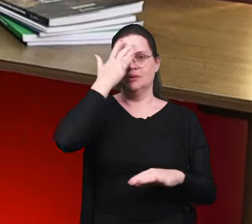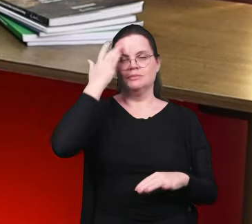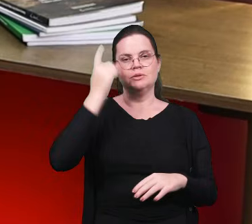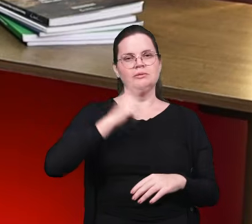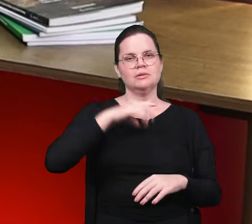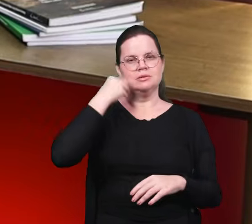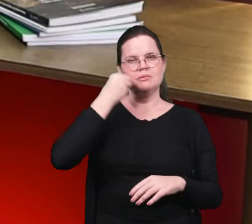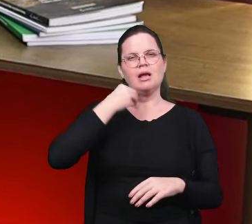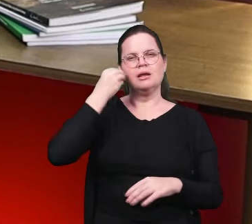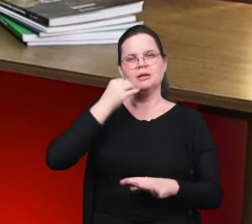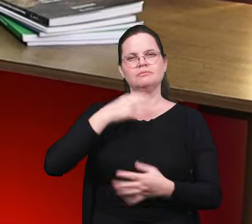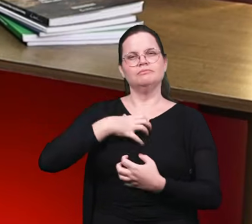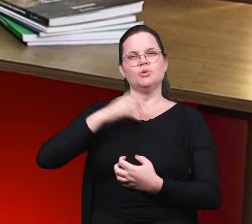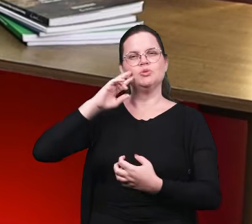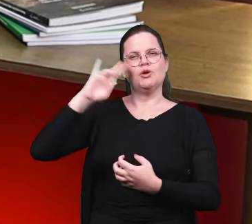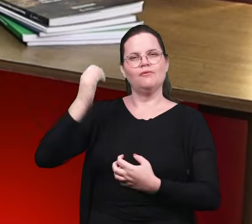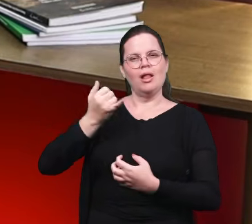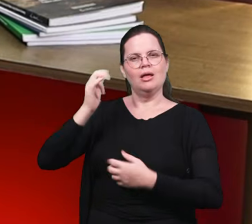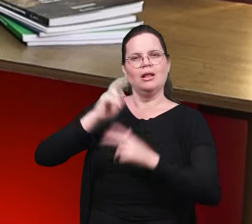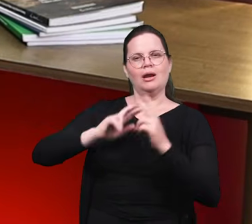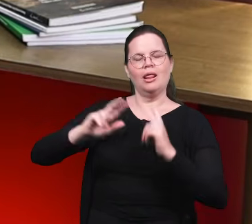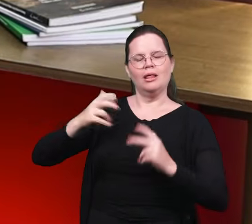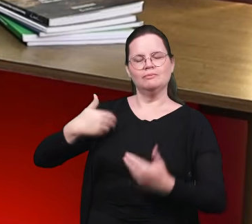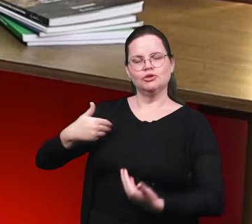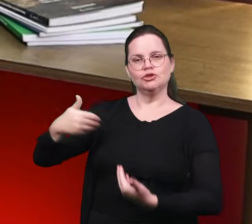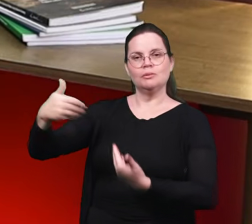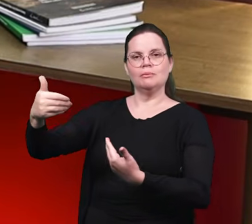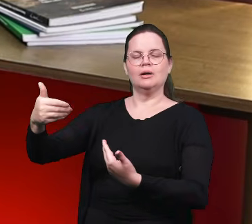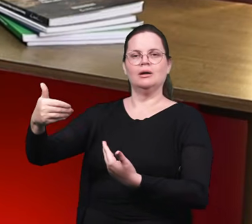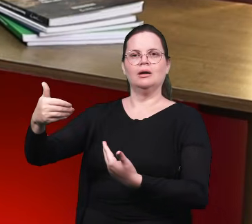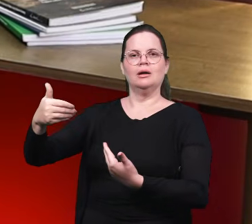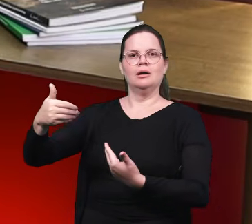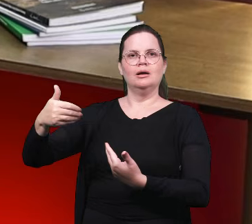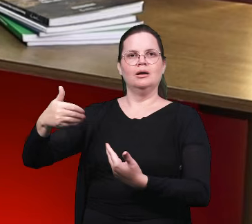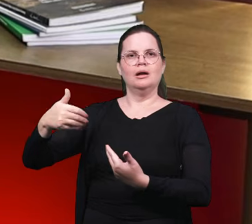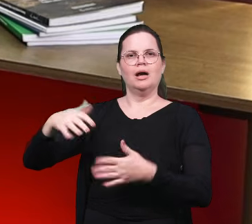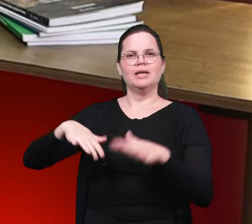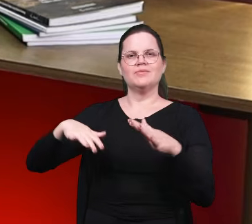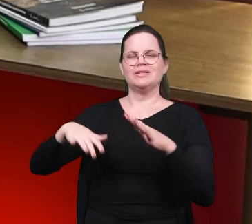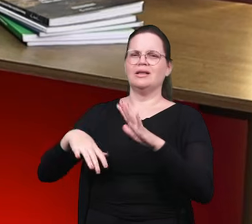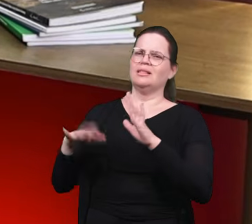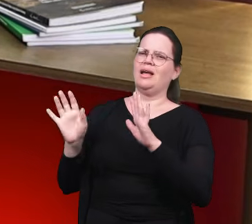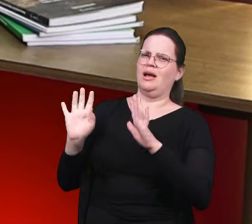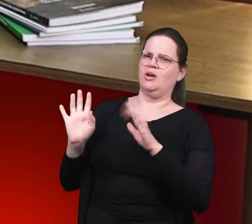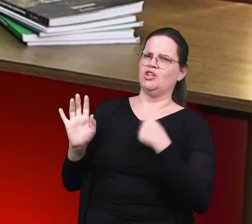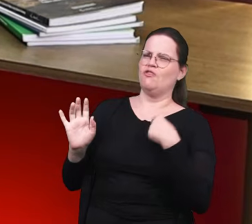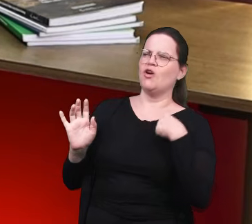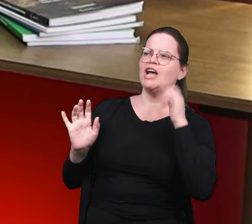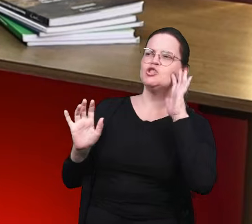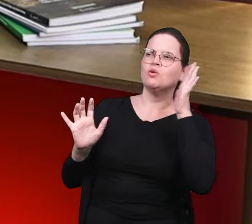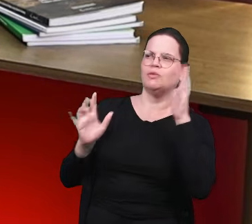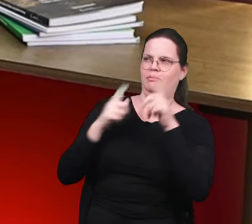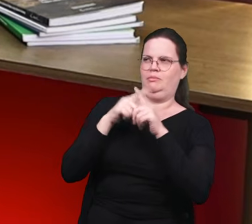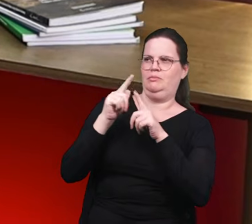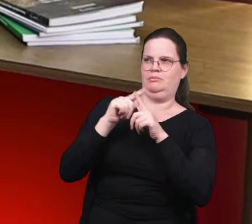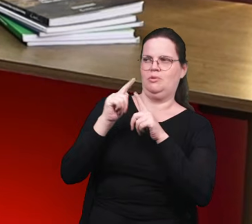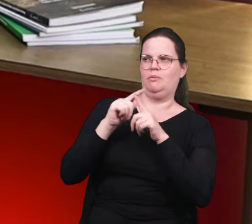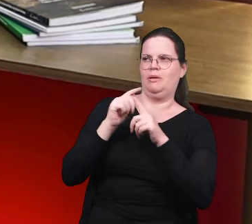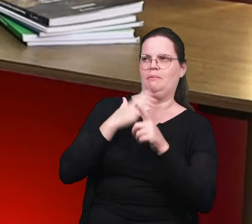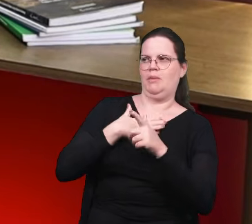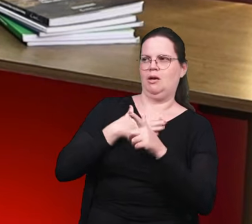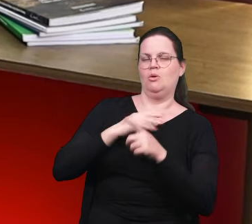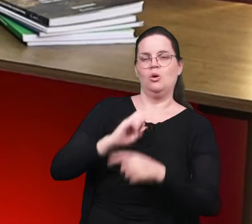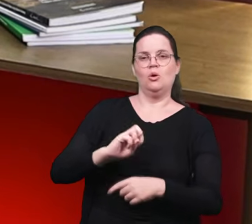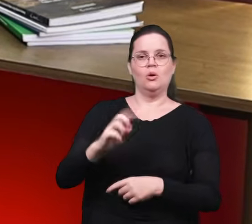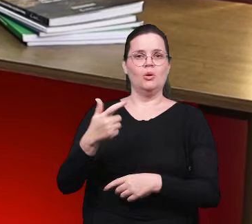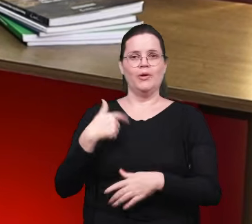de ouvir a voz do Senhor, esse convite, e às vezes cria-se esse obstáculo, né? Eu sou muito